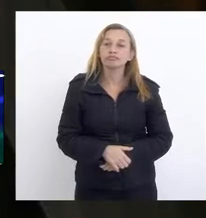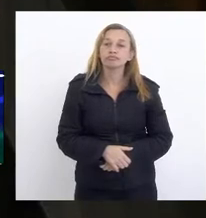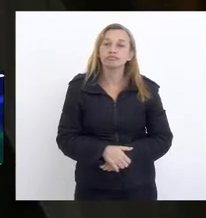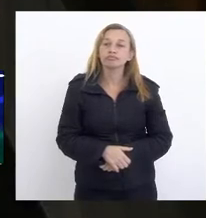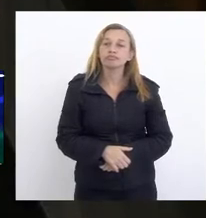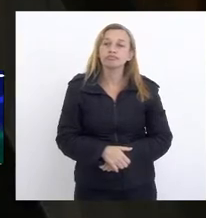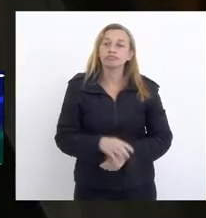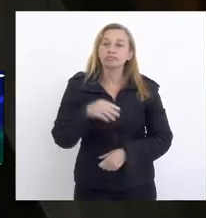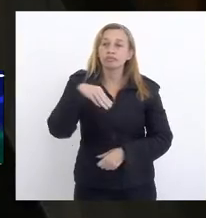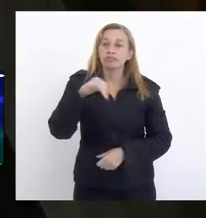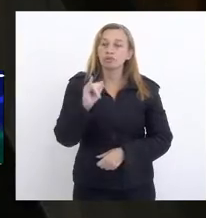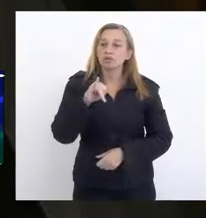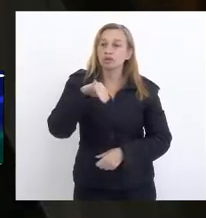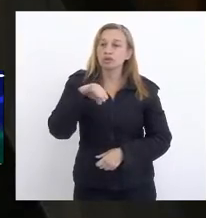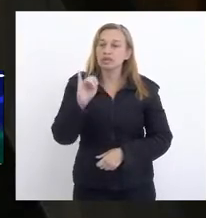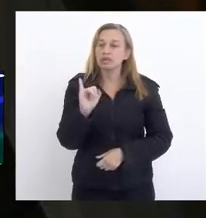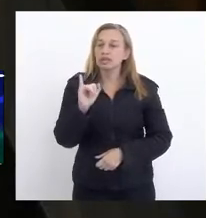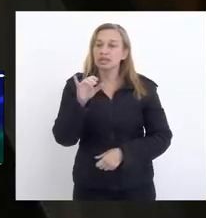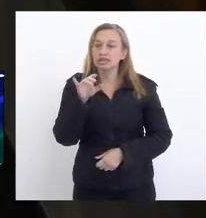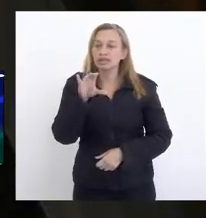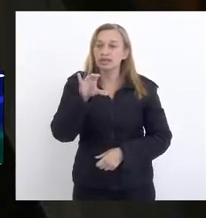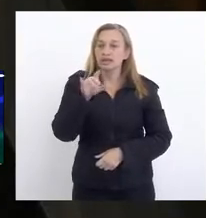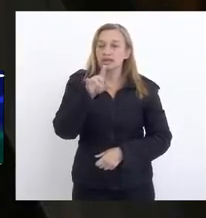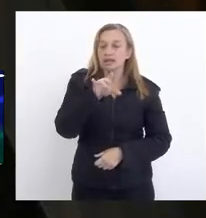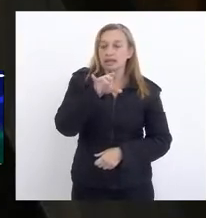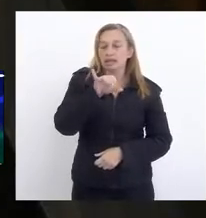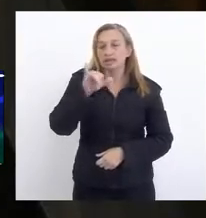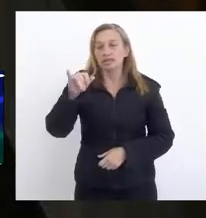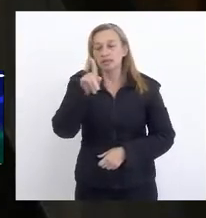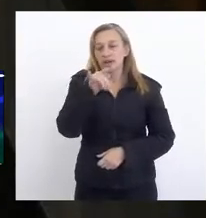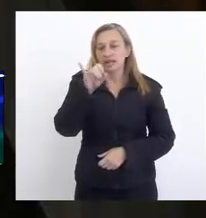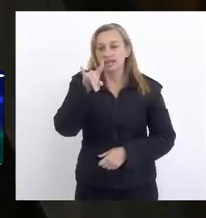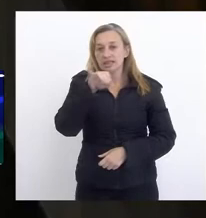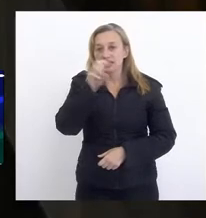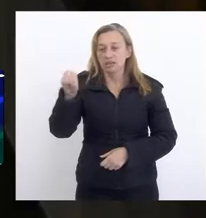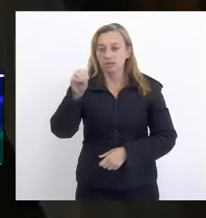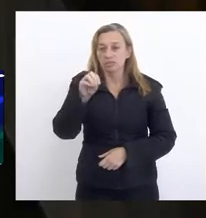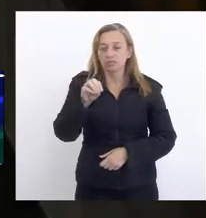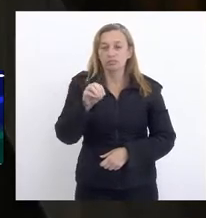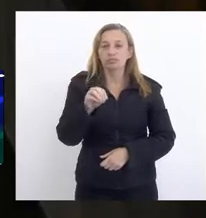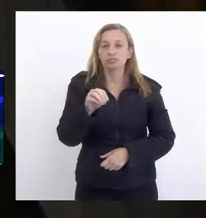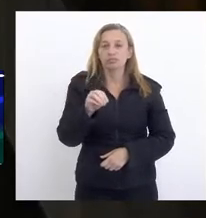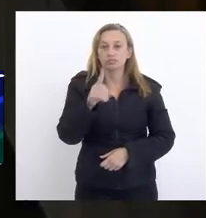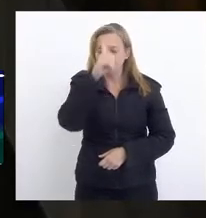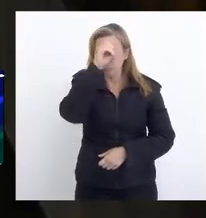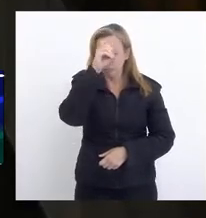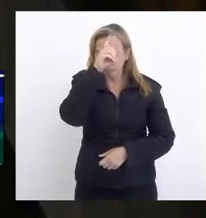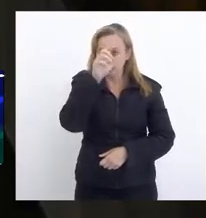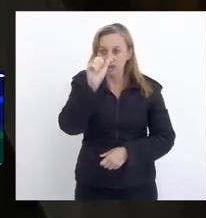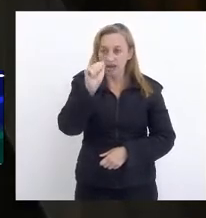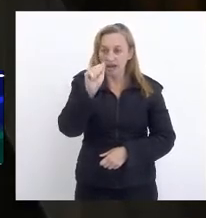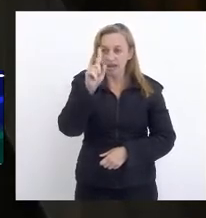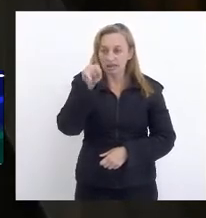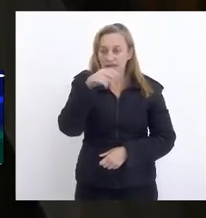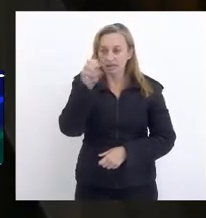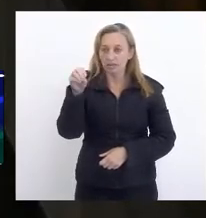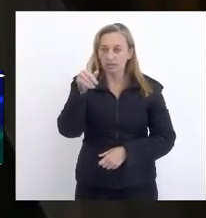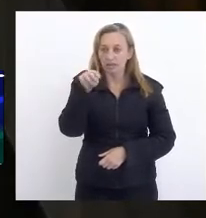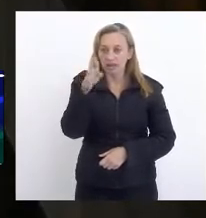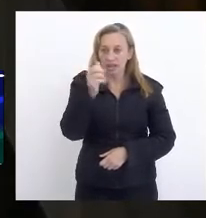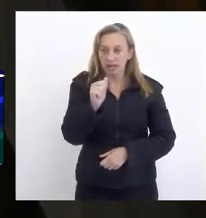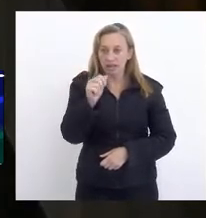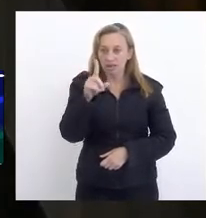municipalização do Hospital Adão Pereira Nunes, no município de Duque de